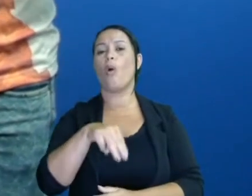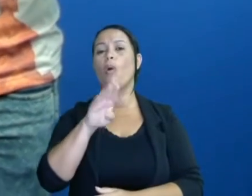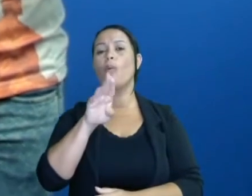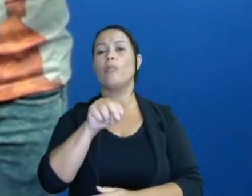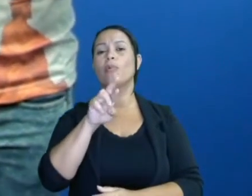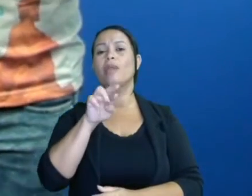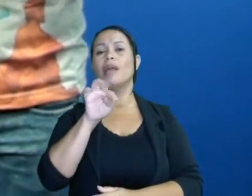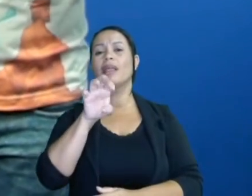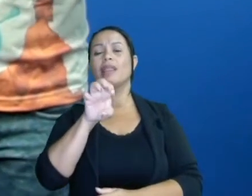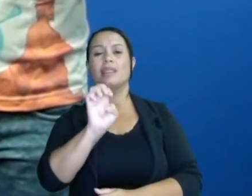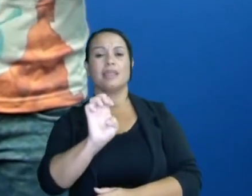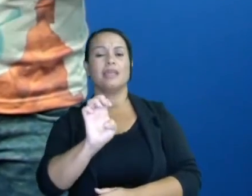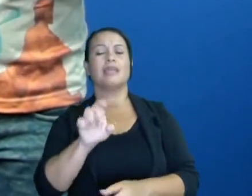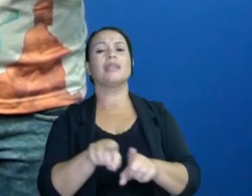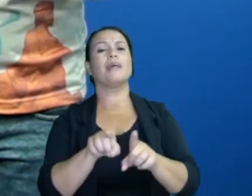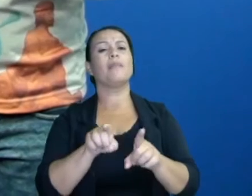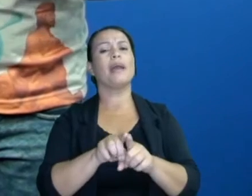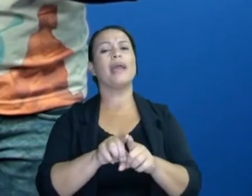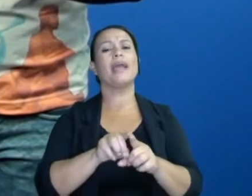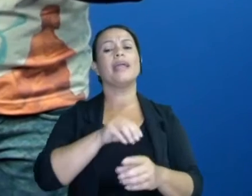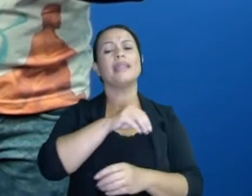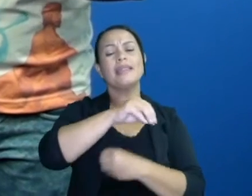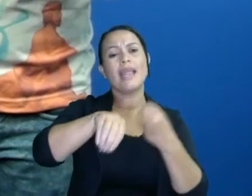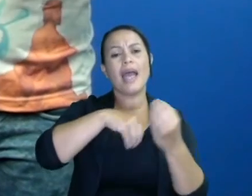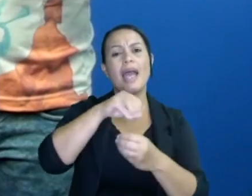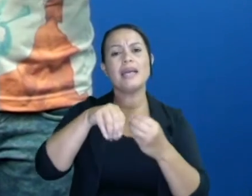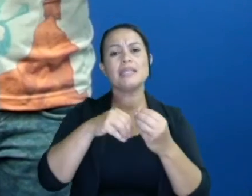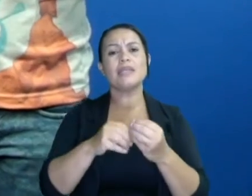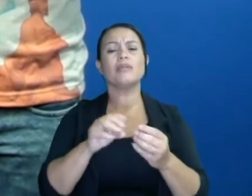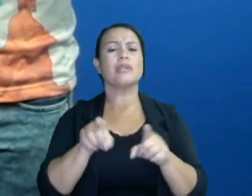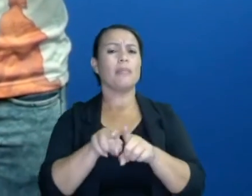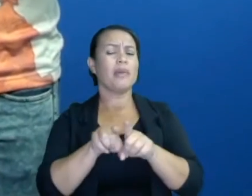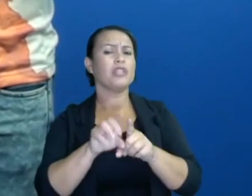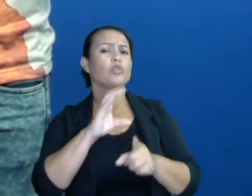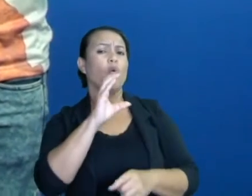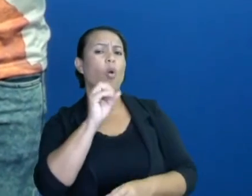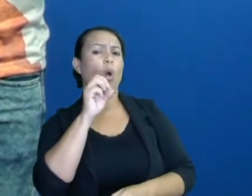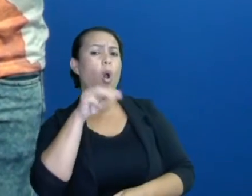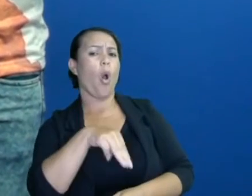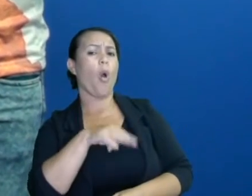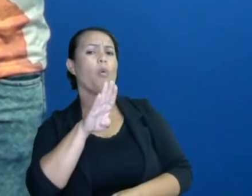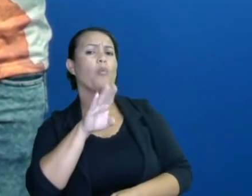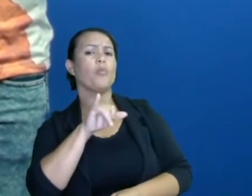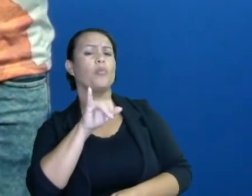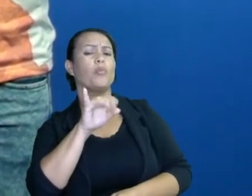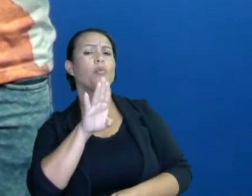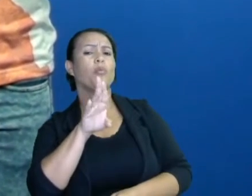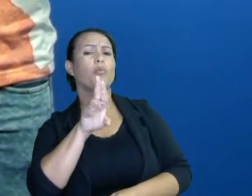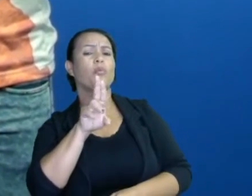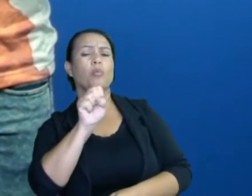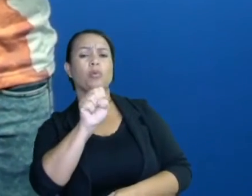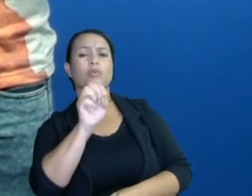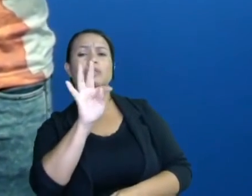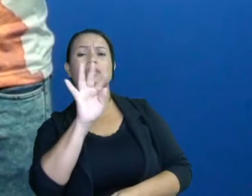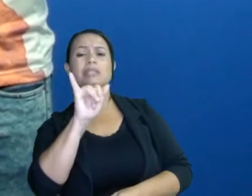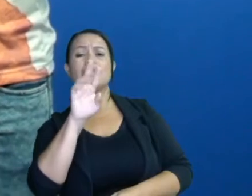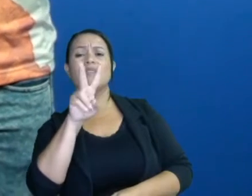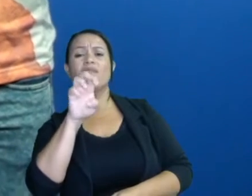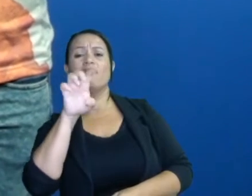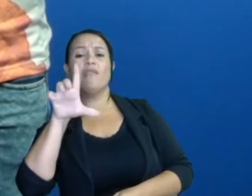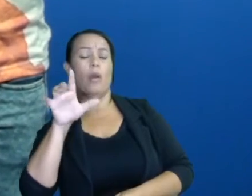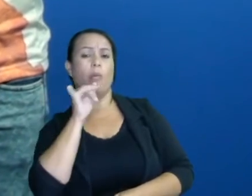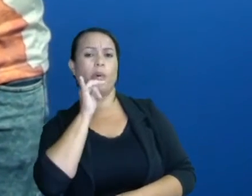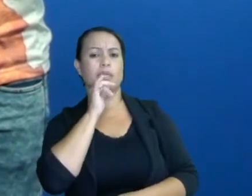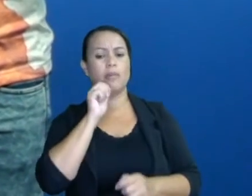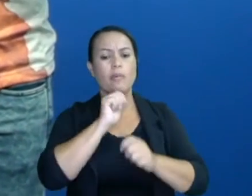de combustão, juntamente com um combustível. Para que haja uma explosão, é necessário 3 coisas: